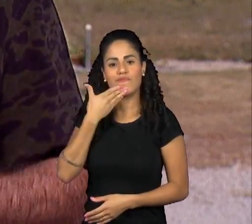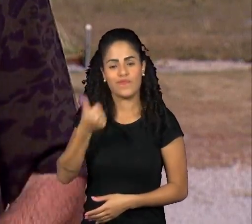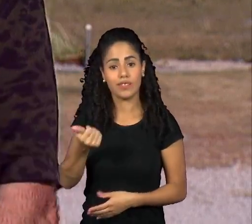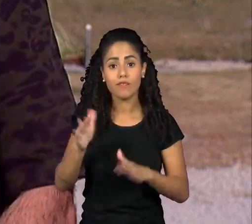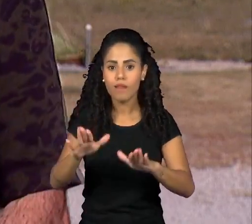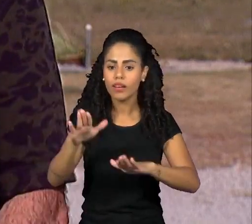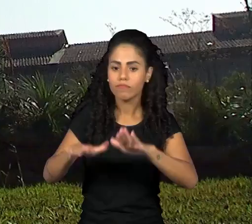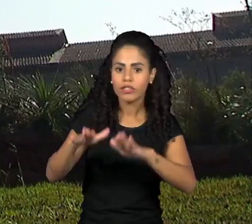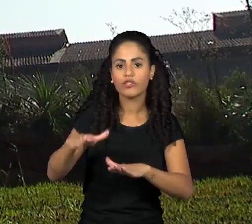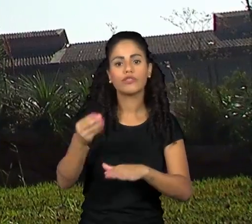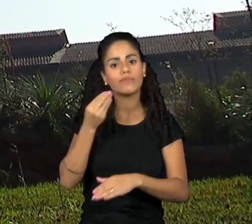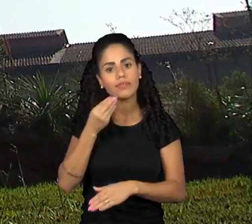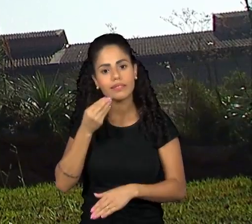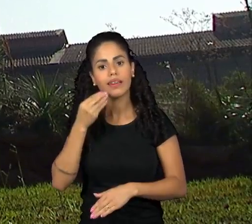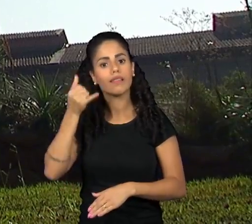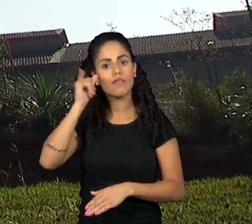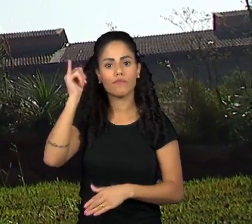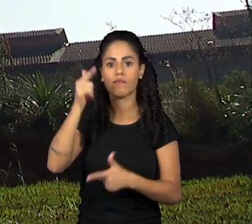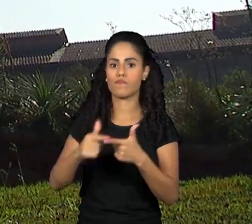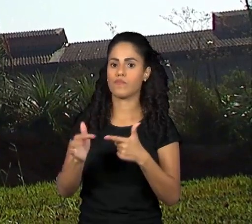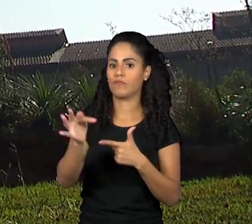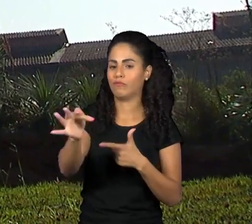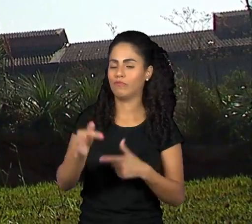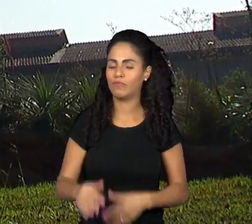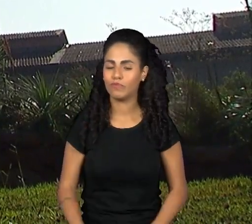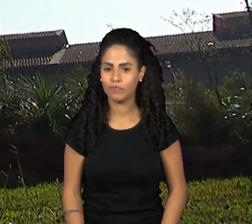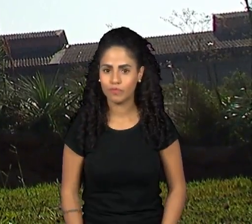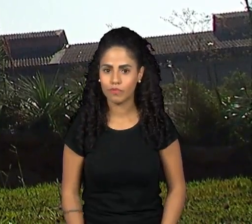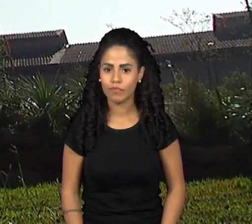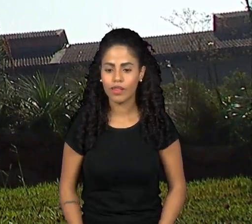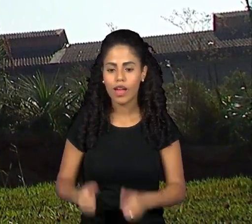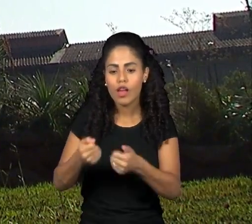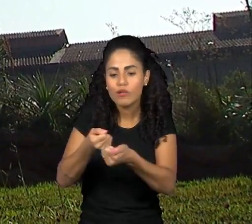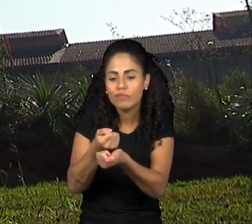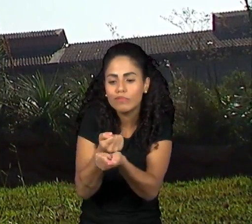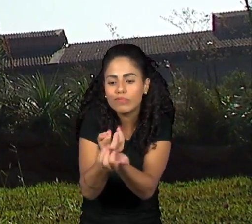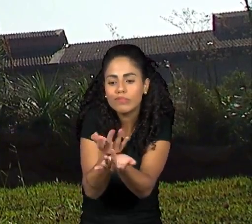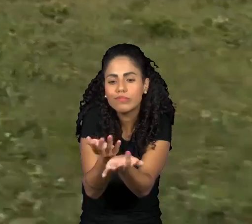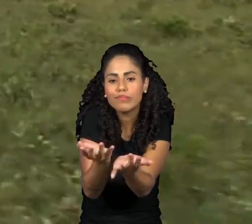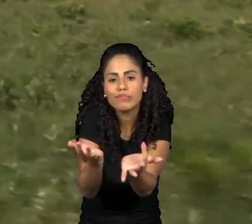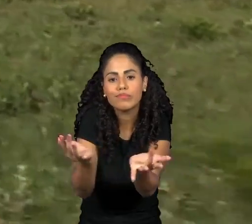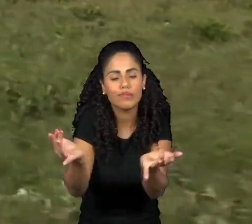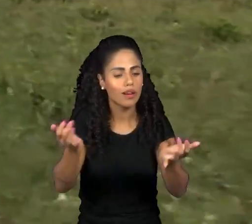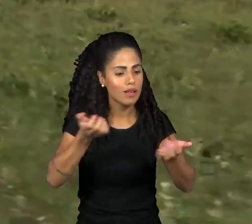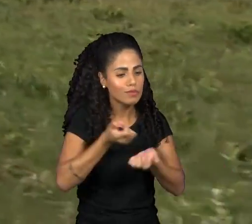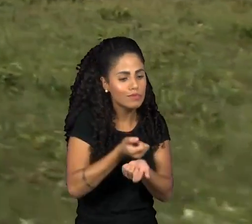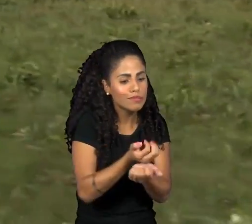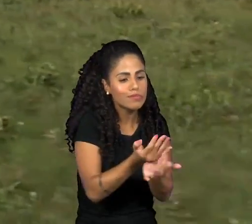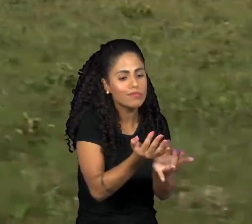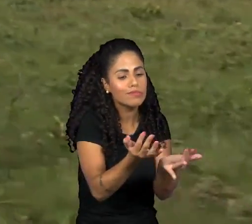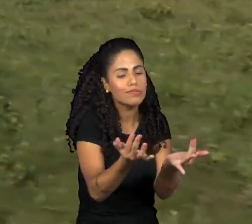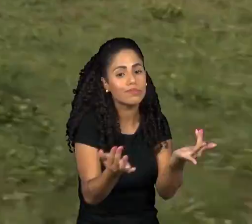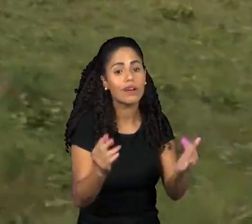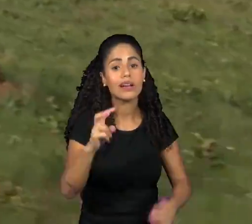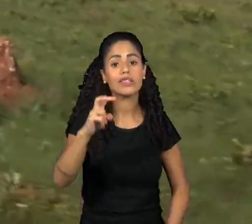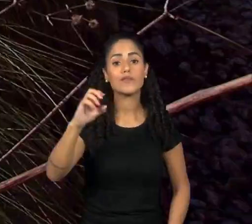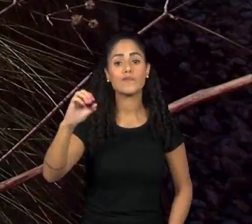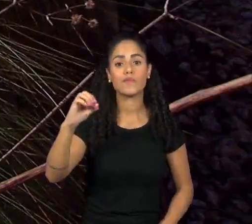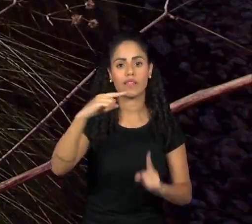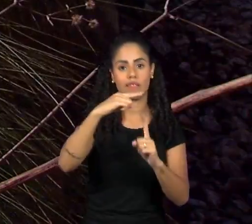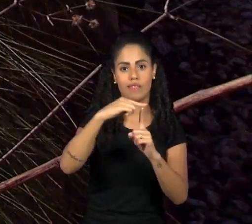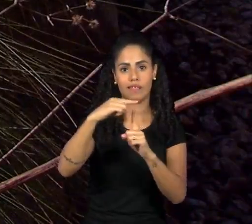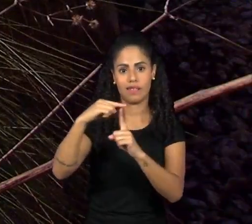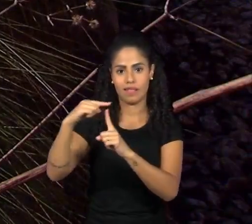faz alguns resgates. Nos pequenos jardins da Casa das Caldeiras há cerca de 50 espécies do Cerrado.